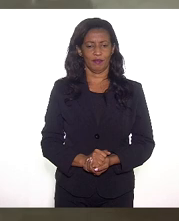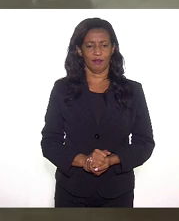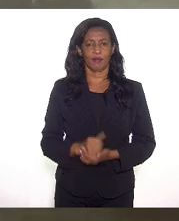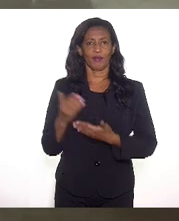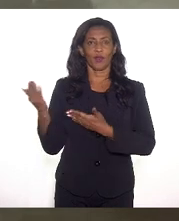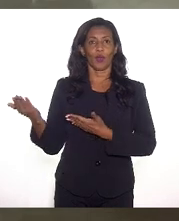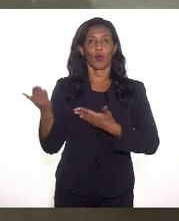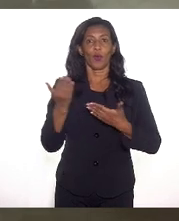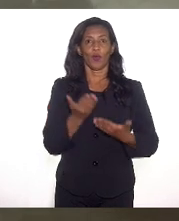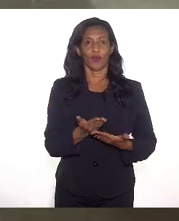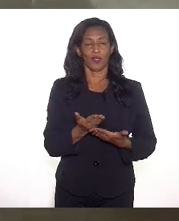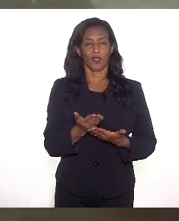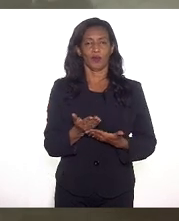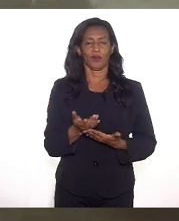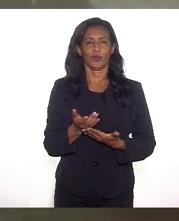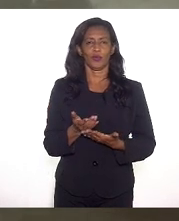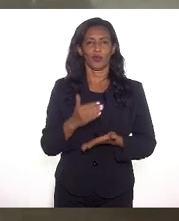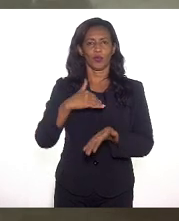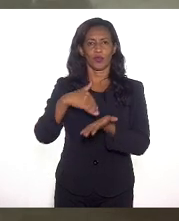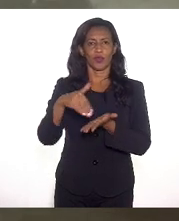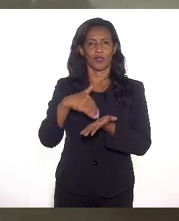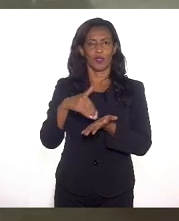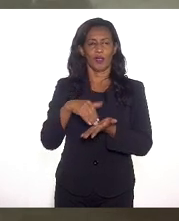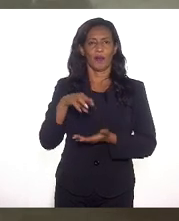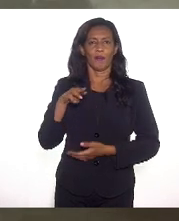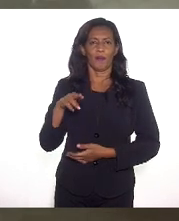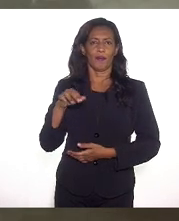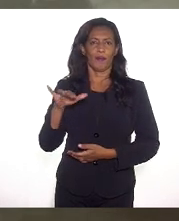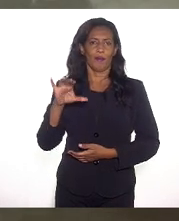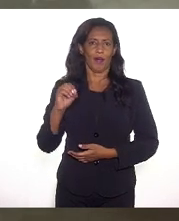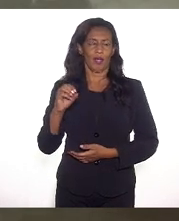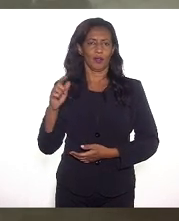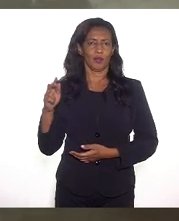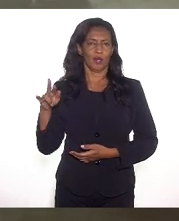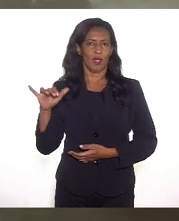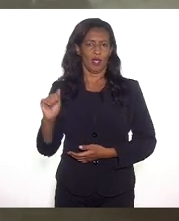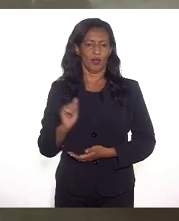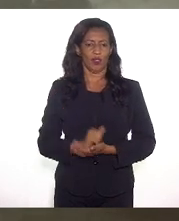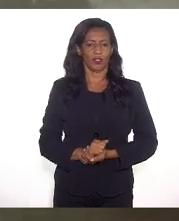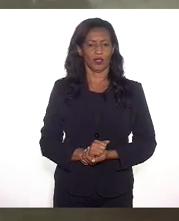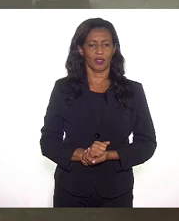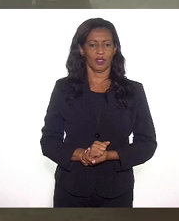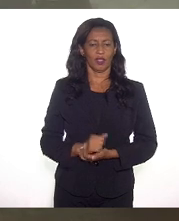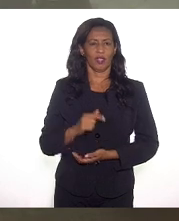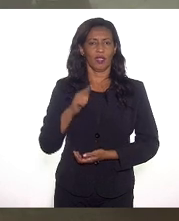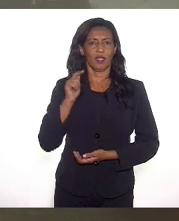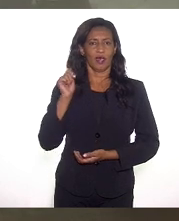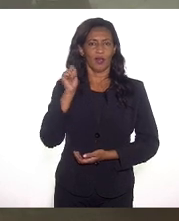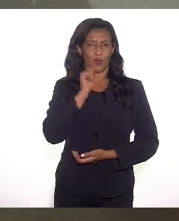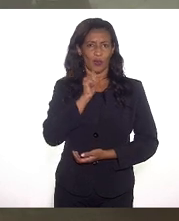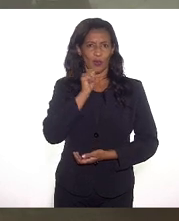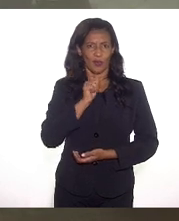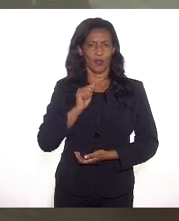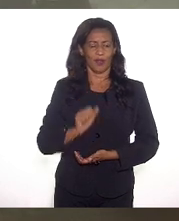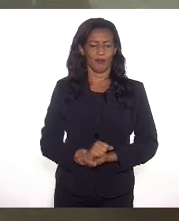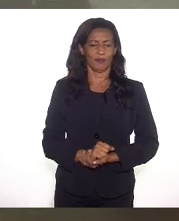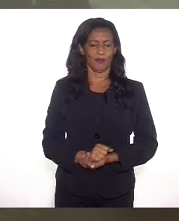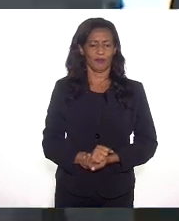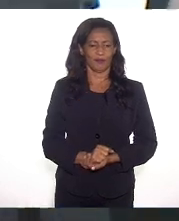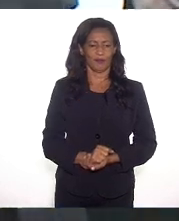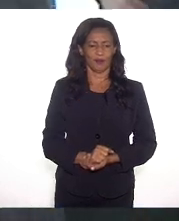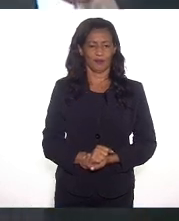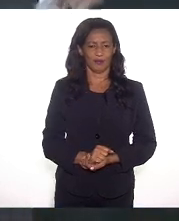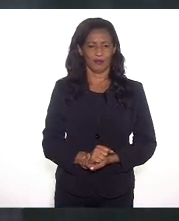Convidamos para fazer a entrega o secretário Márcio Queiroz, a senhora Narcisa Zorelli da Silva Cajal.